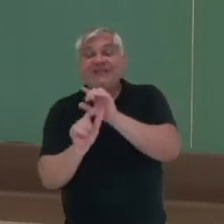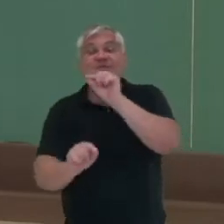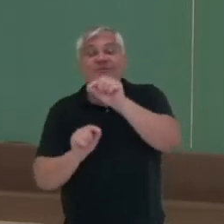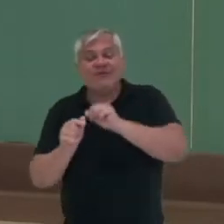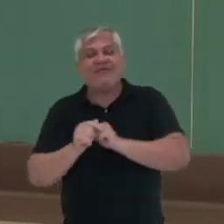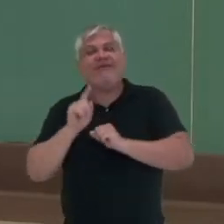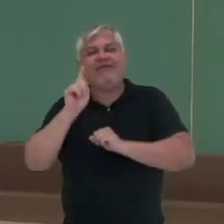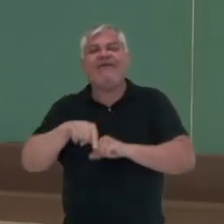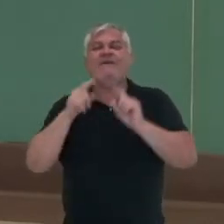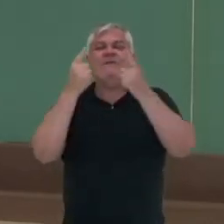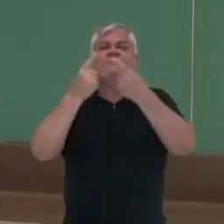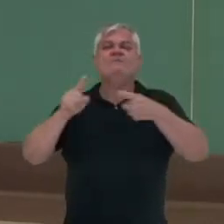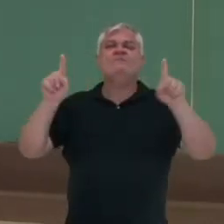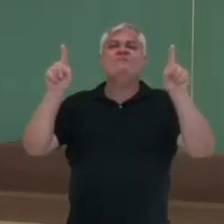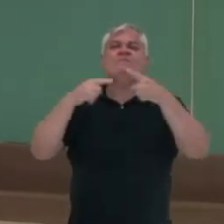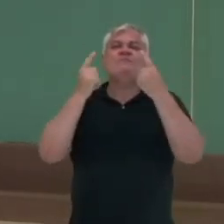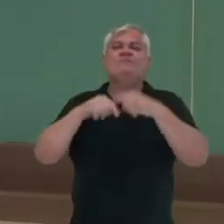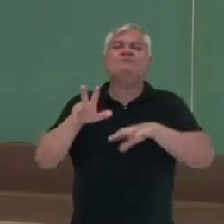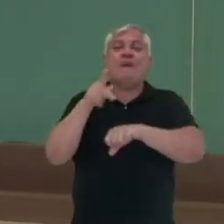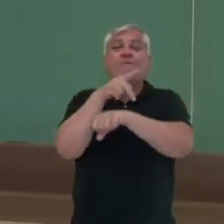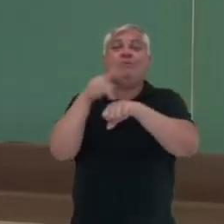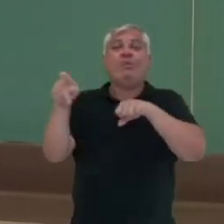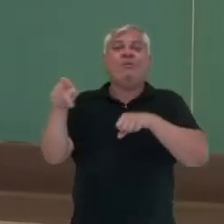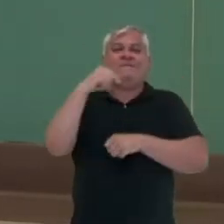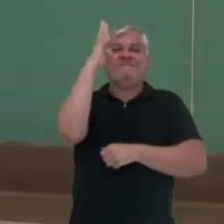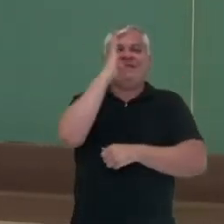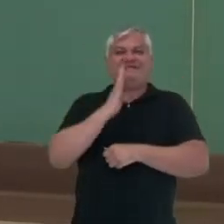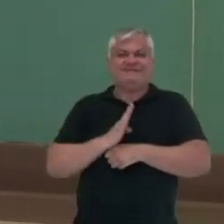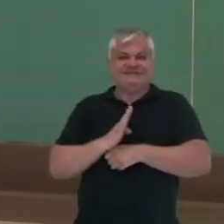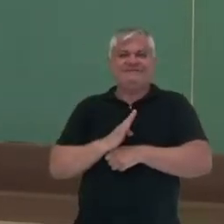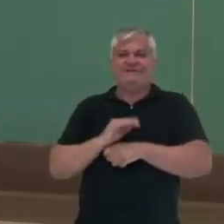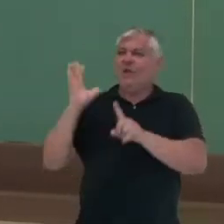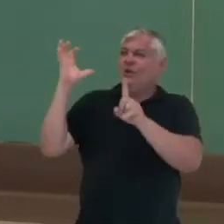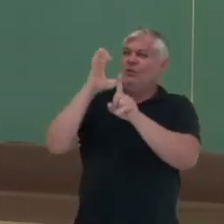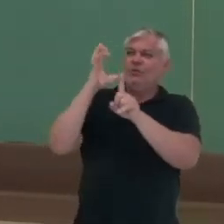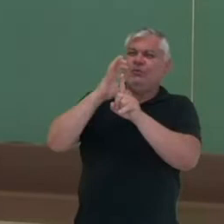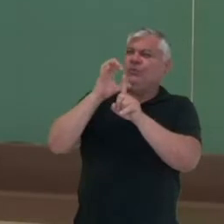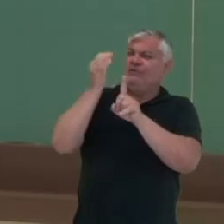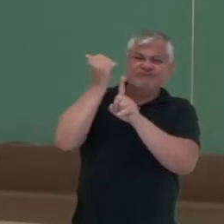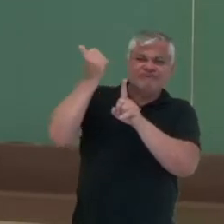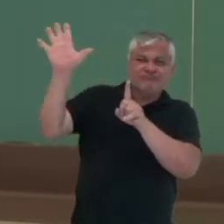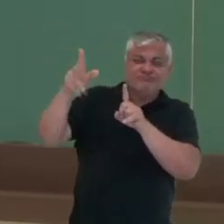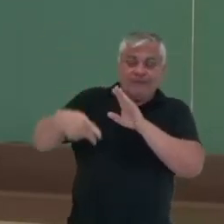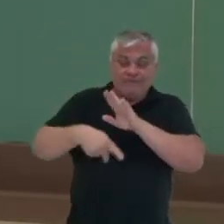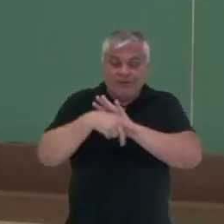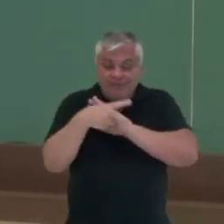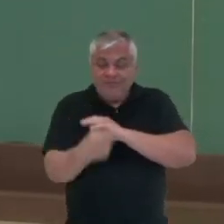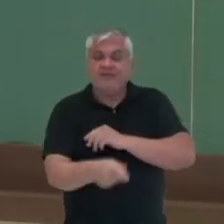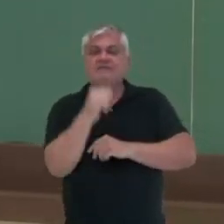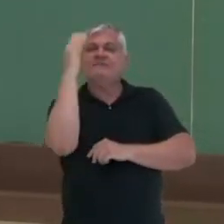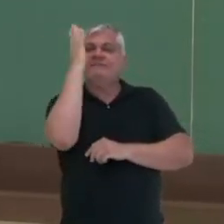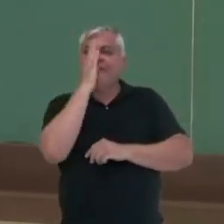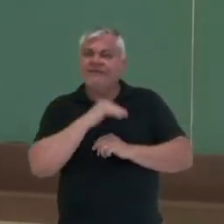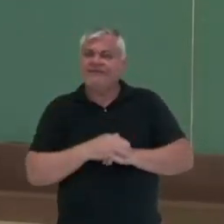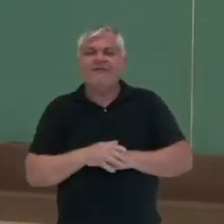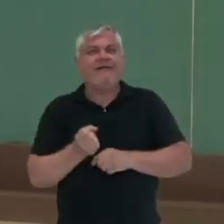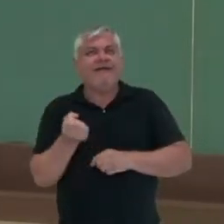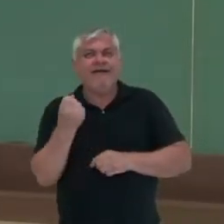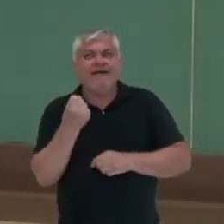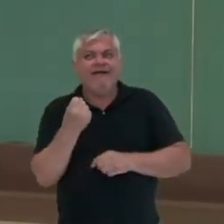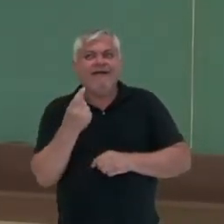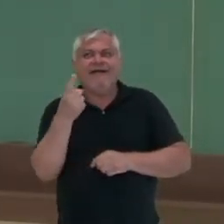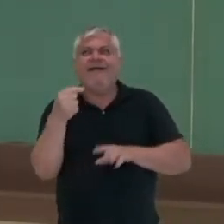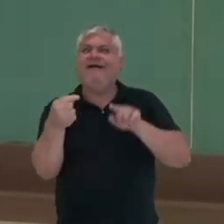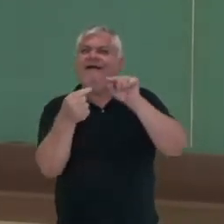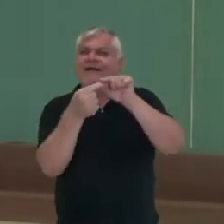uma música puramente brasileira. Os arranjos você ouve, você sente que essa música é brasileira, essa música